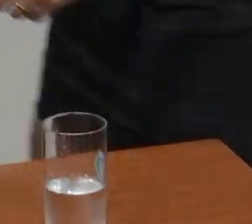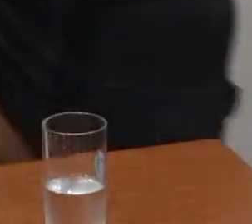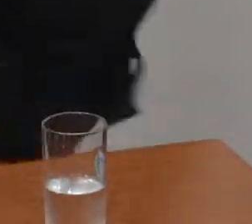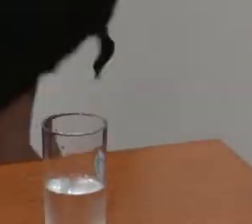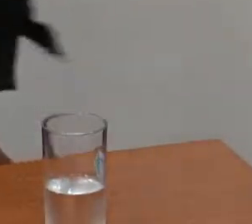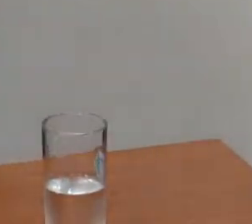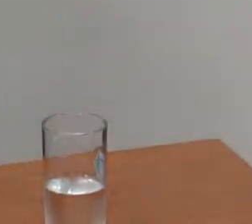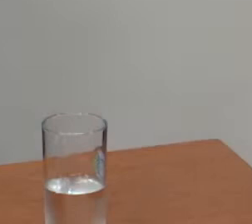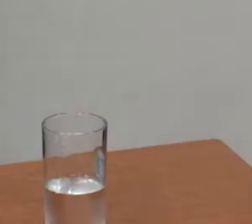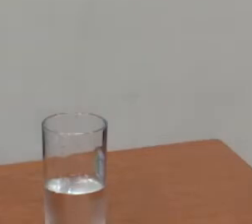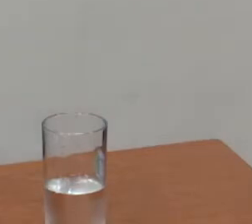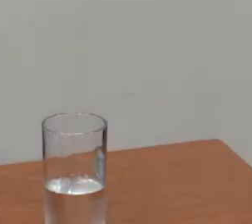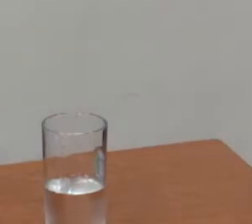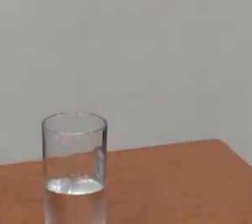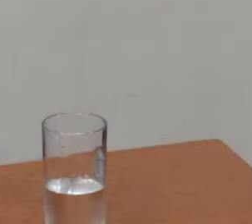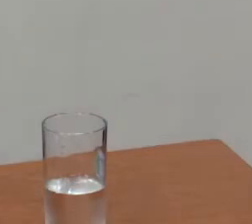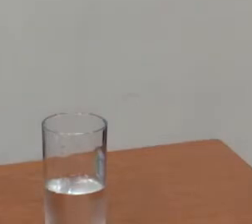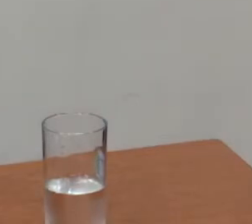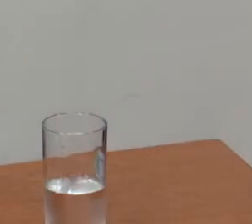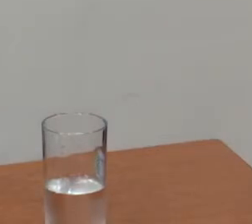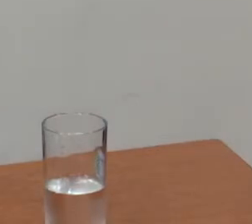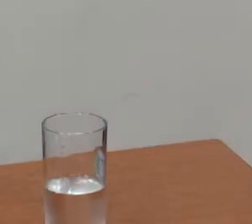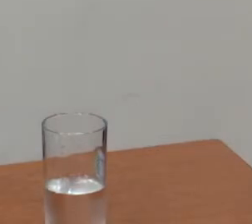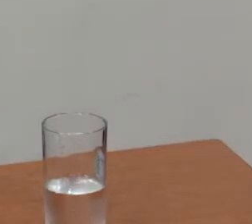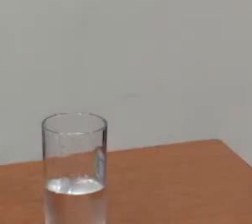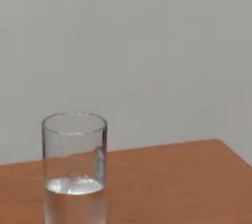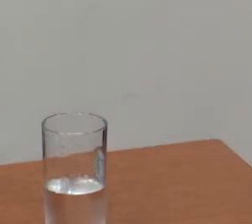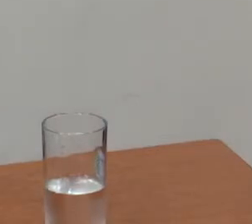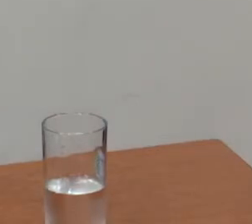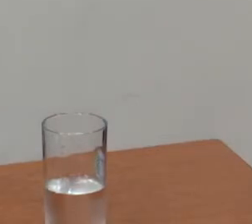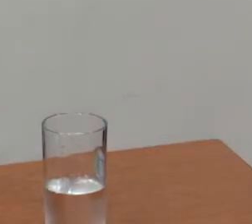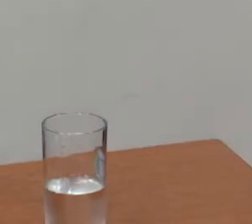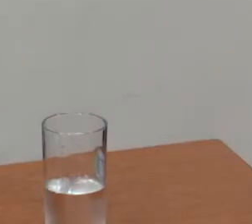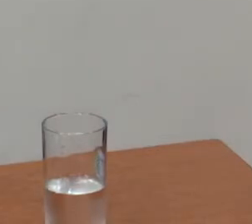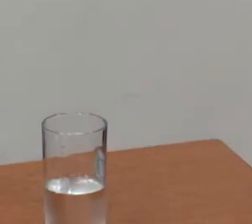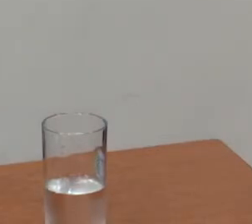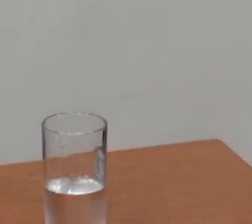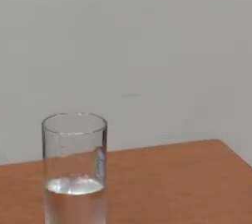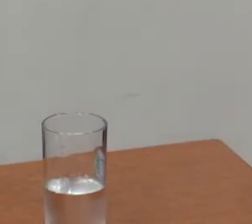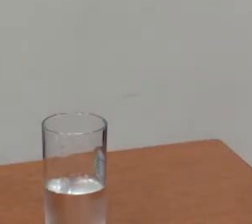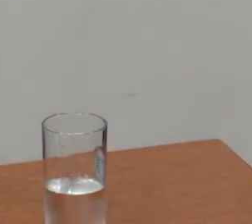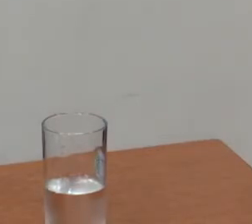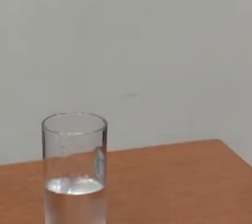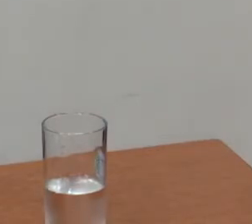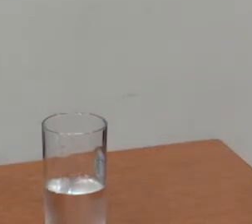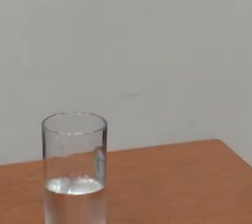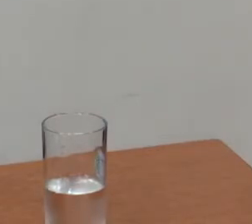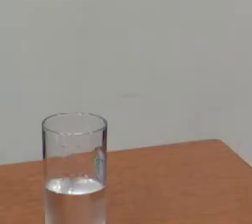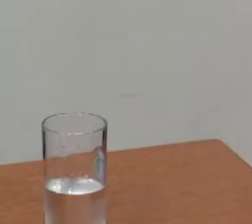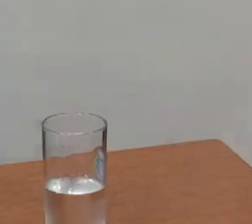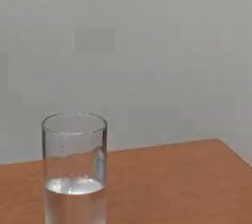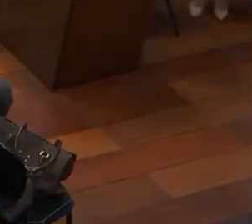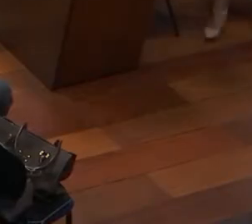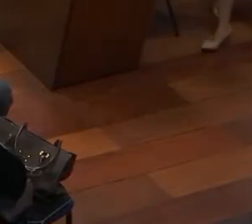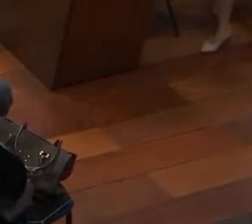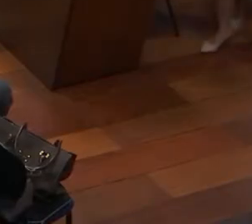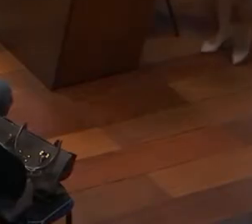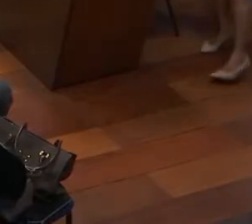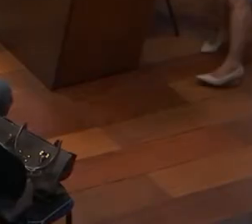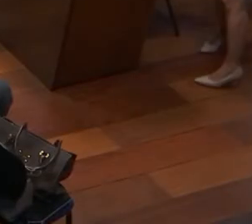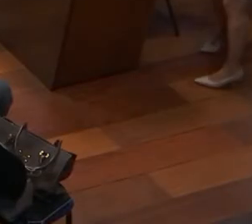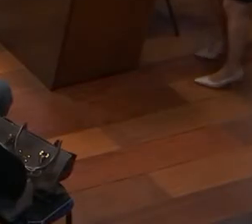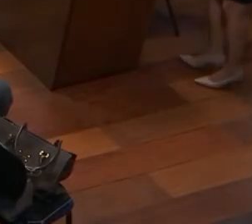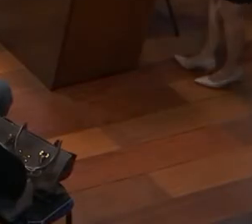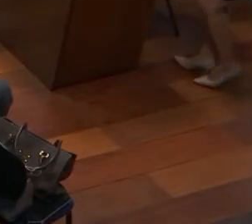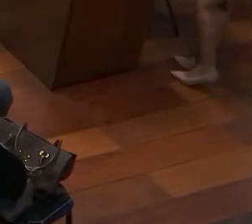Bom, pessoal, falando um pouco da escola, né? A Tiquira tem 30 anos e trabalha com a deficiência intelectual e